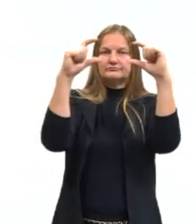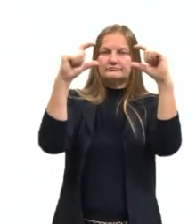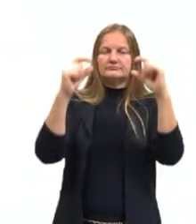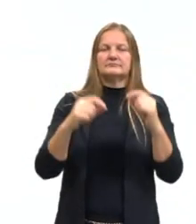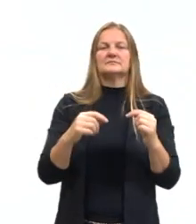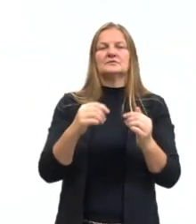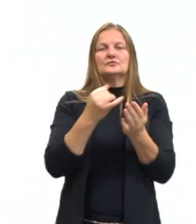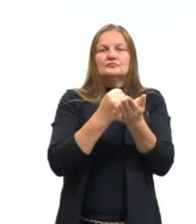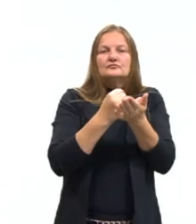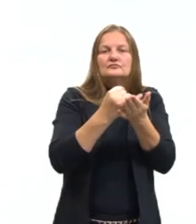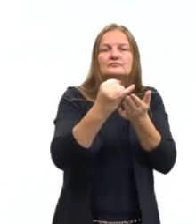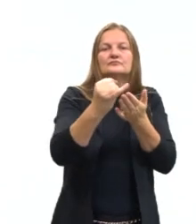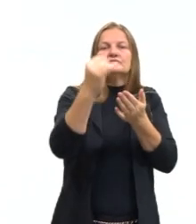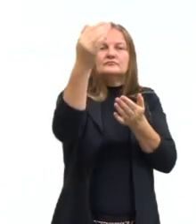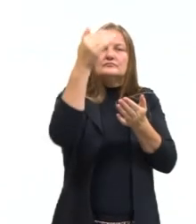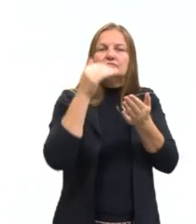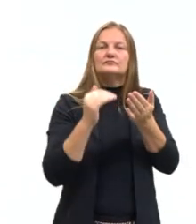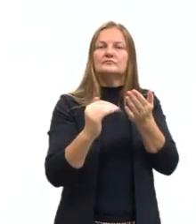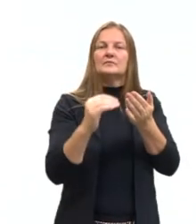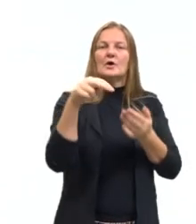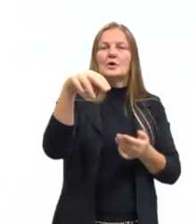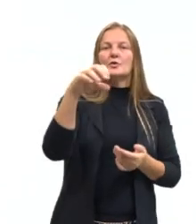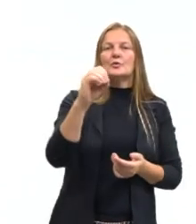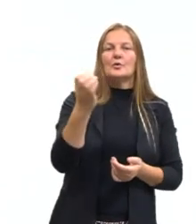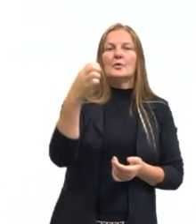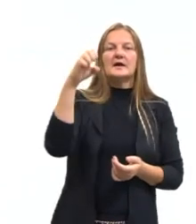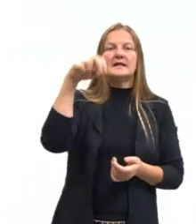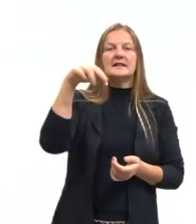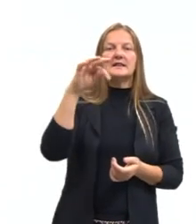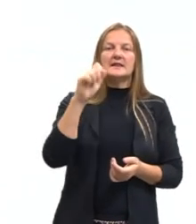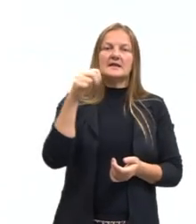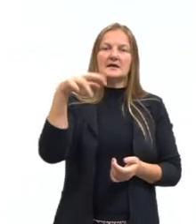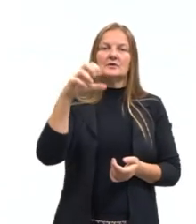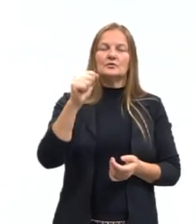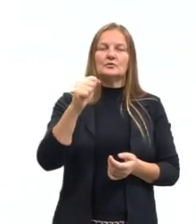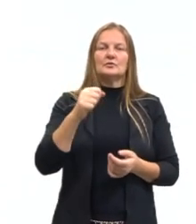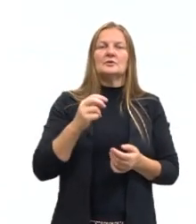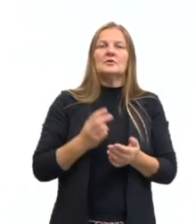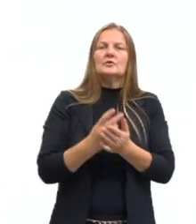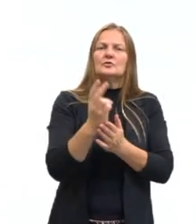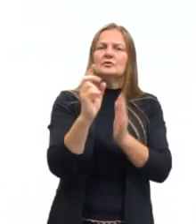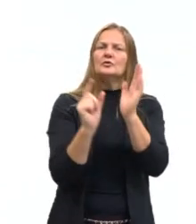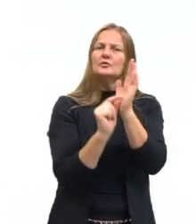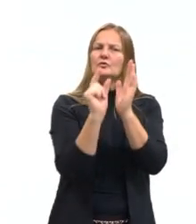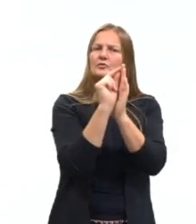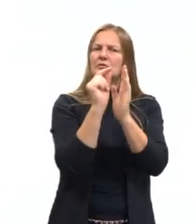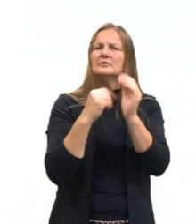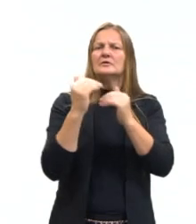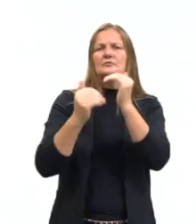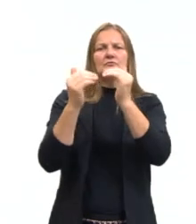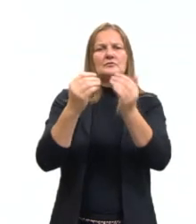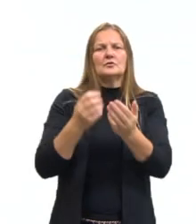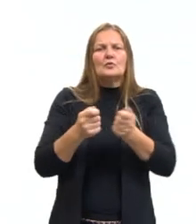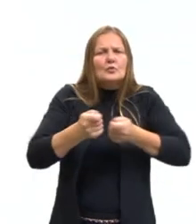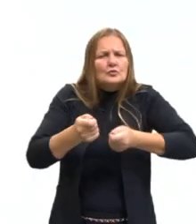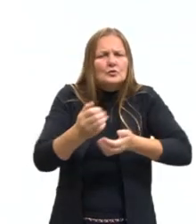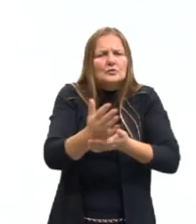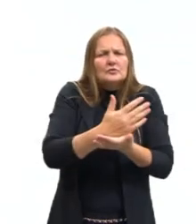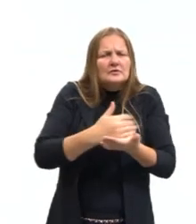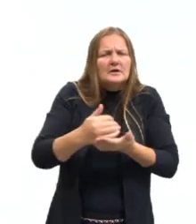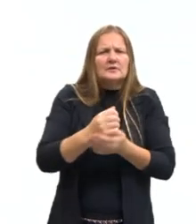disposto ali na introdução hoje com o avanço de algoritmos e mecanismos de controle de dados